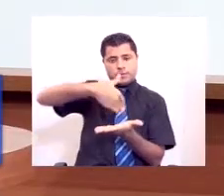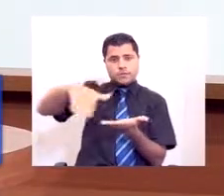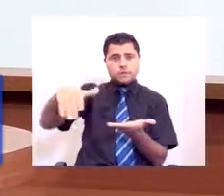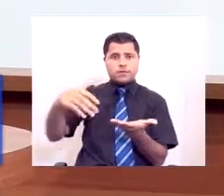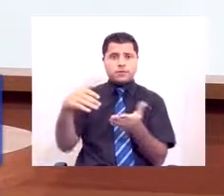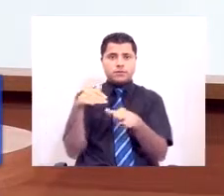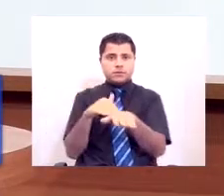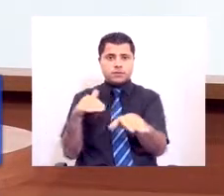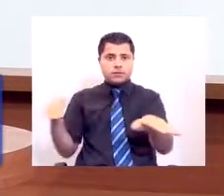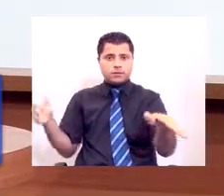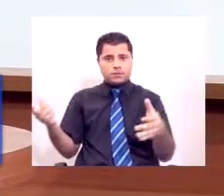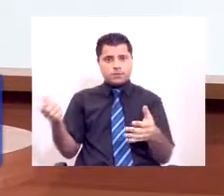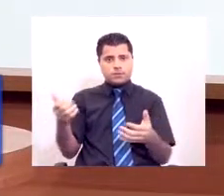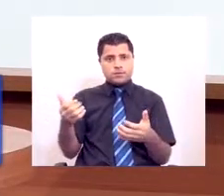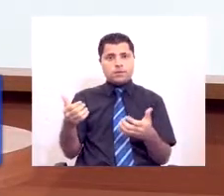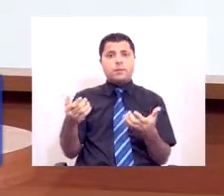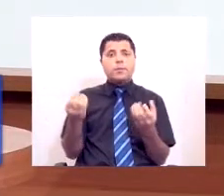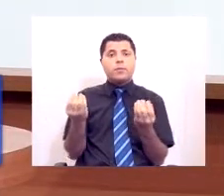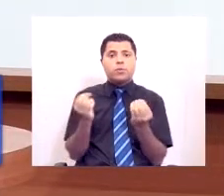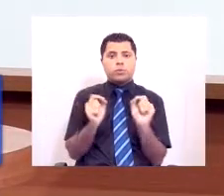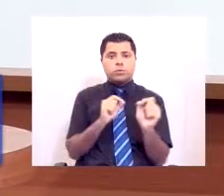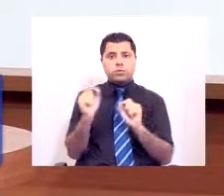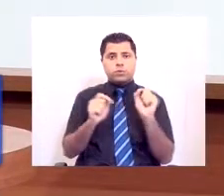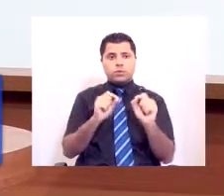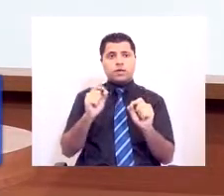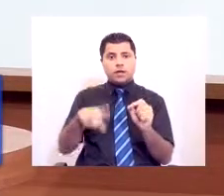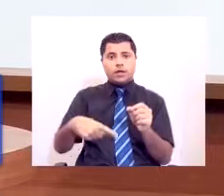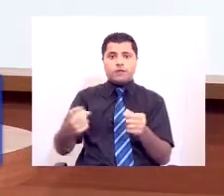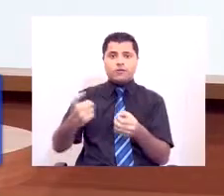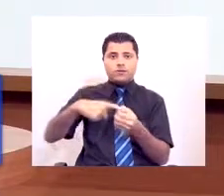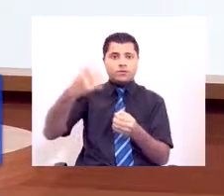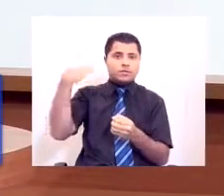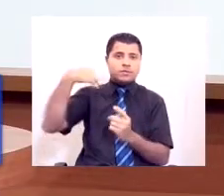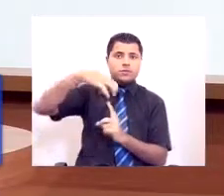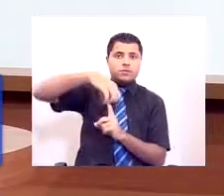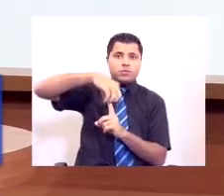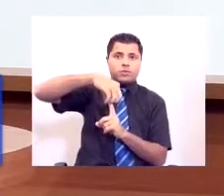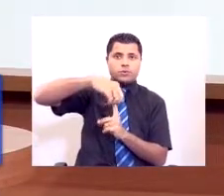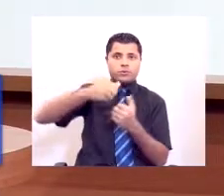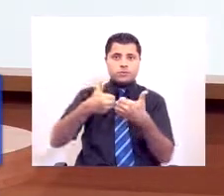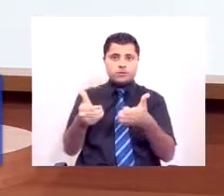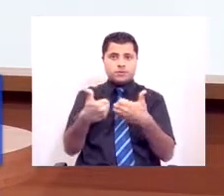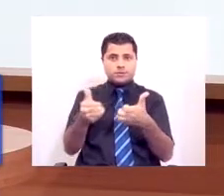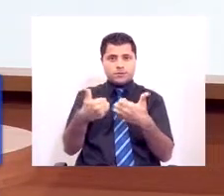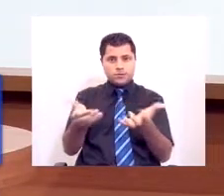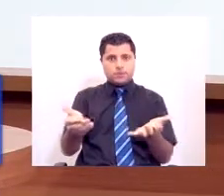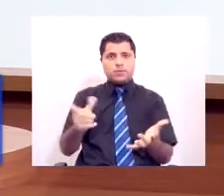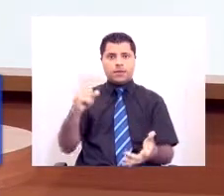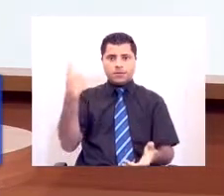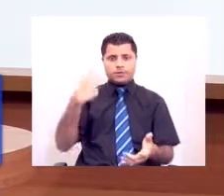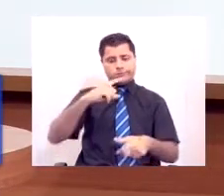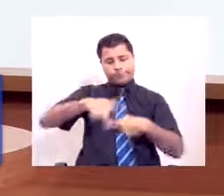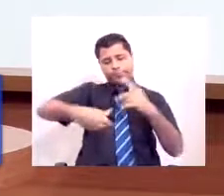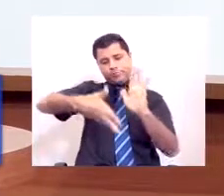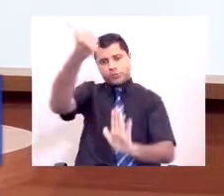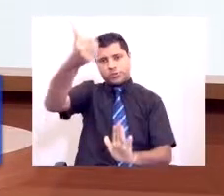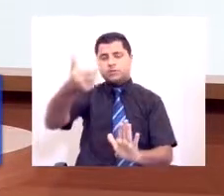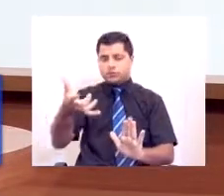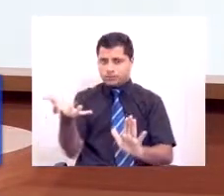Trânsito retorne o ponto de ônibus para lá. Ponto esse que tiraram de